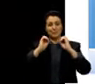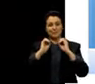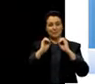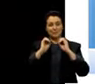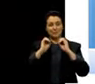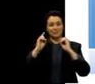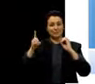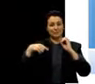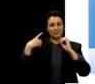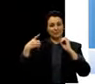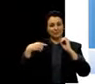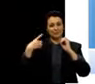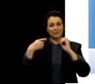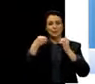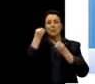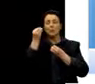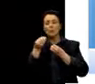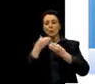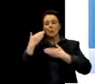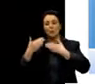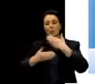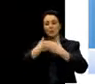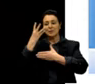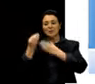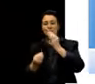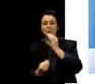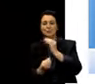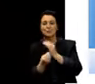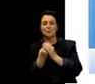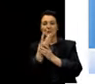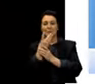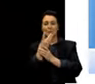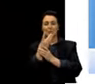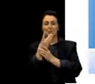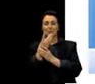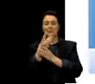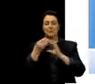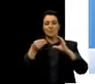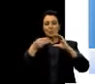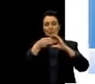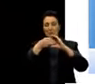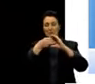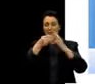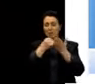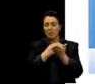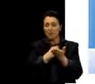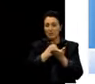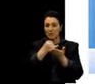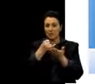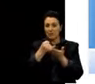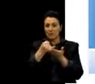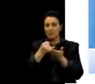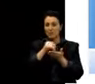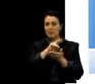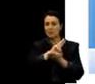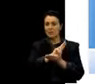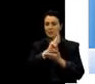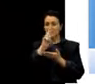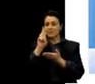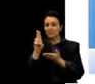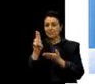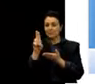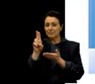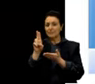Como acontece, então, esse processo de formação? Uma célula inicial, uma célula